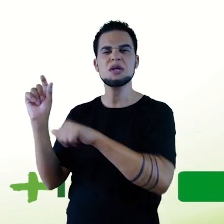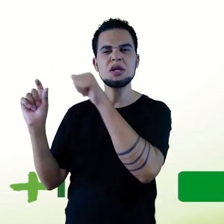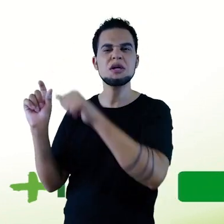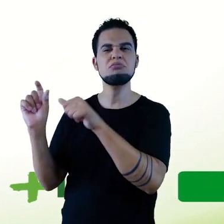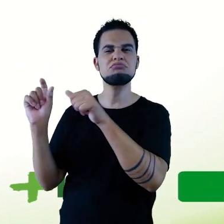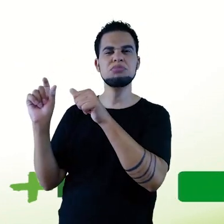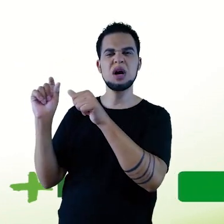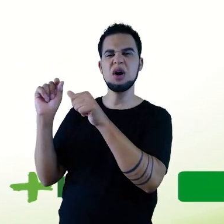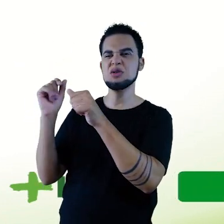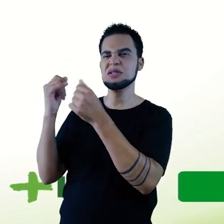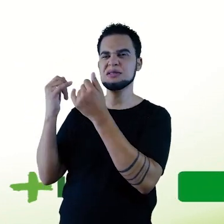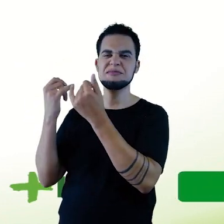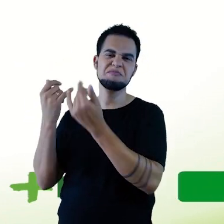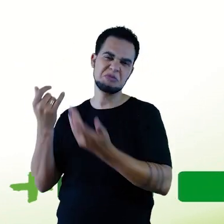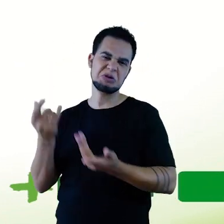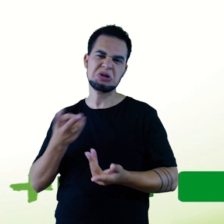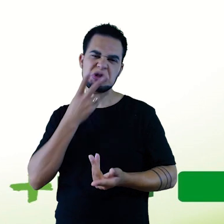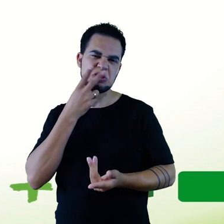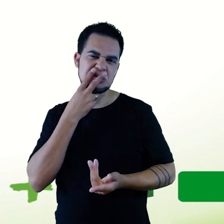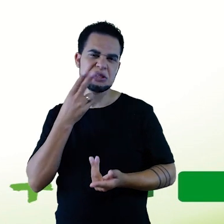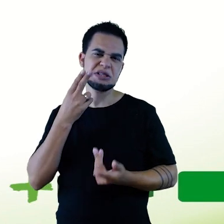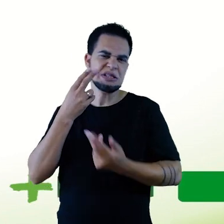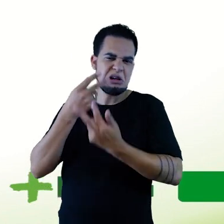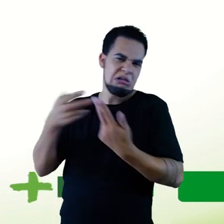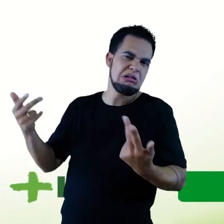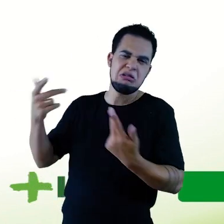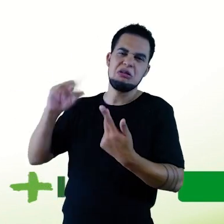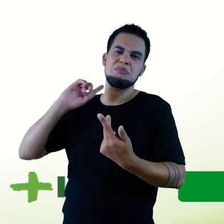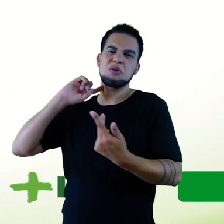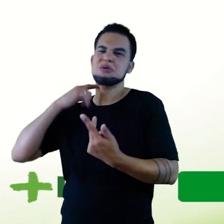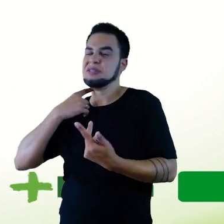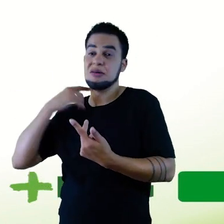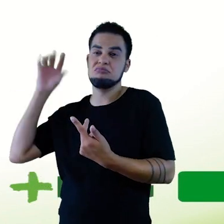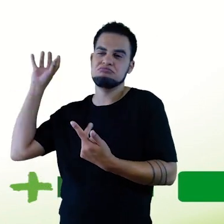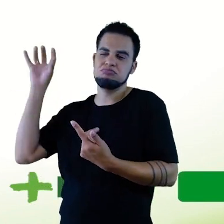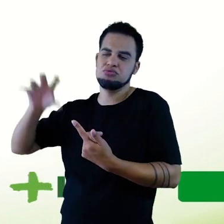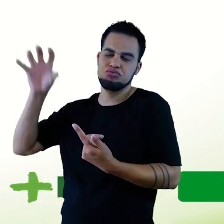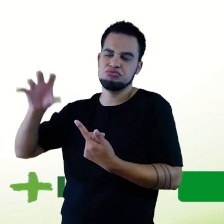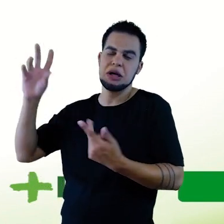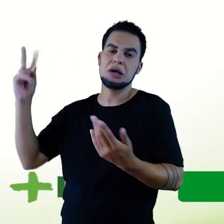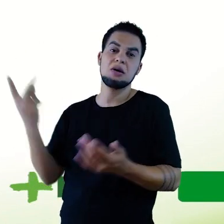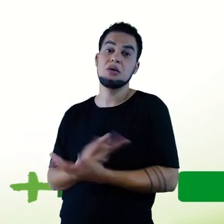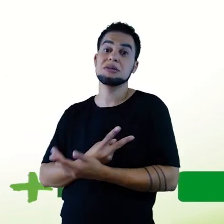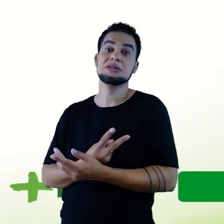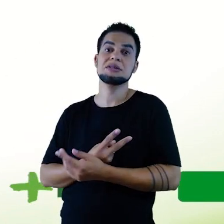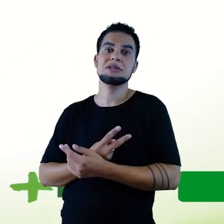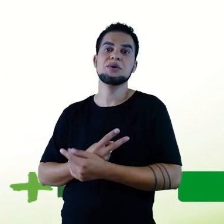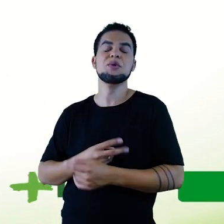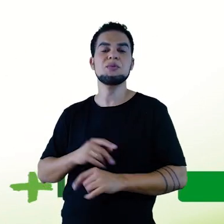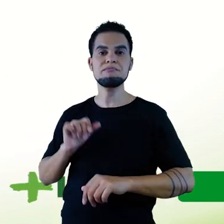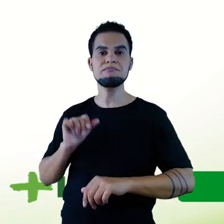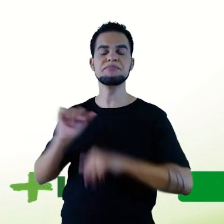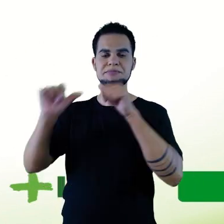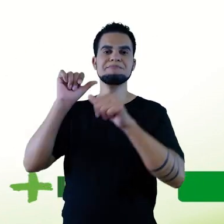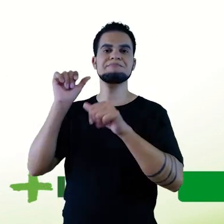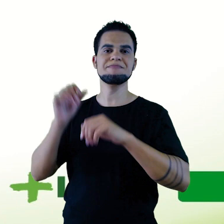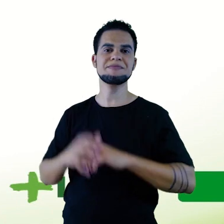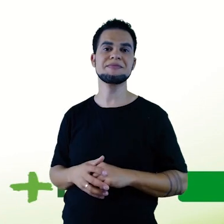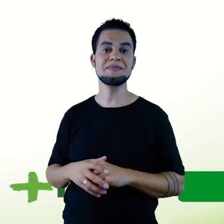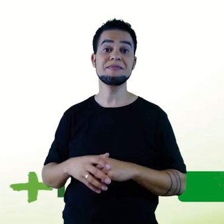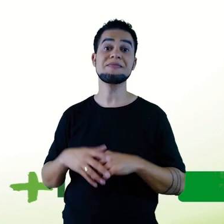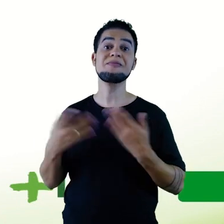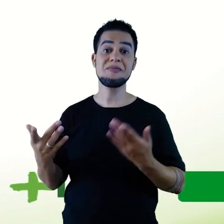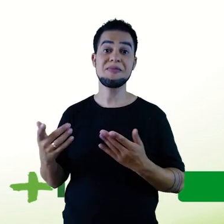por radiação, tabagismo, não sei, poluição, né? Alguma coisa alterou seu material genético.